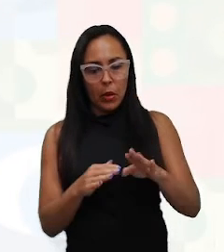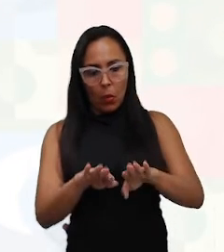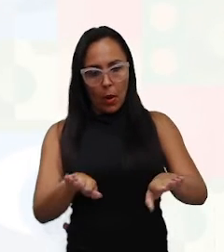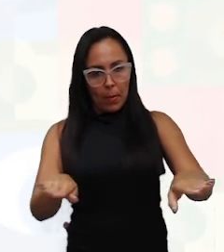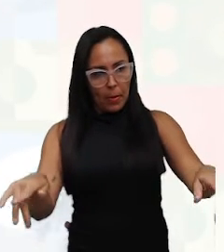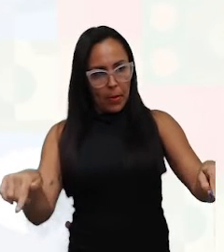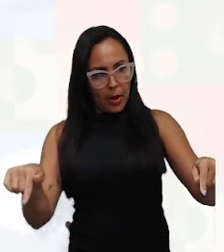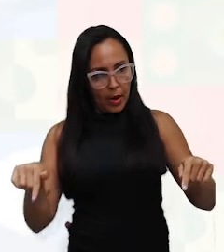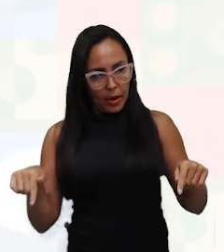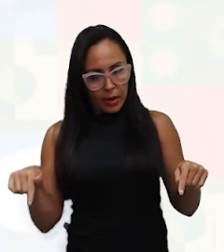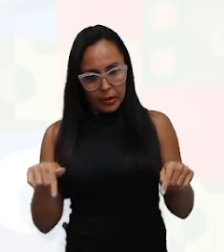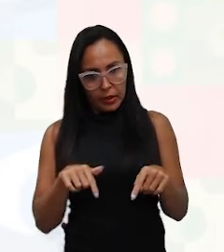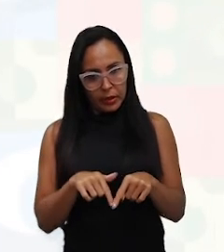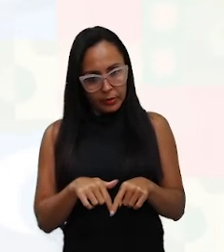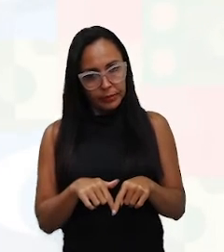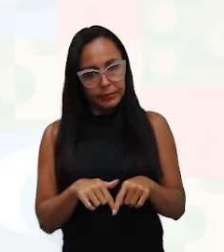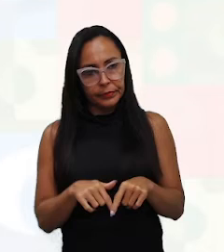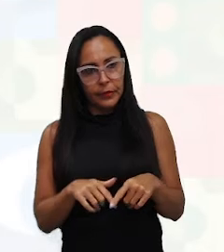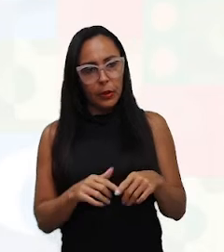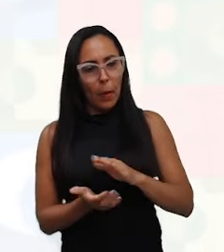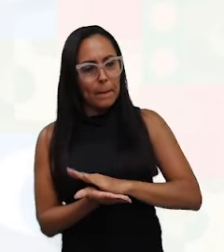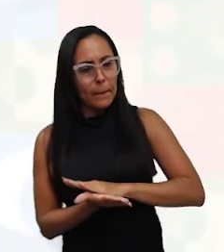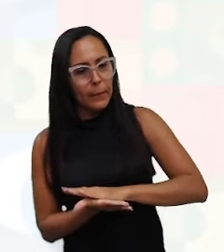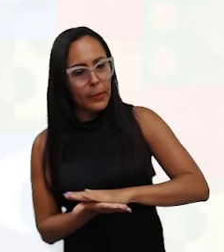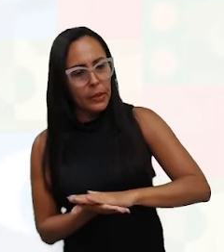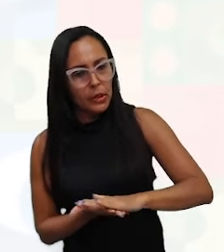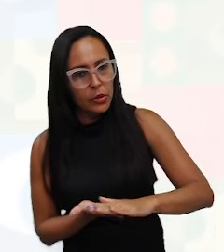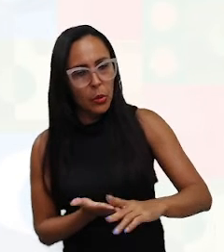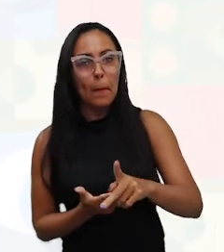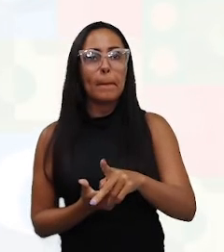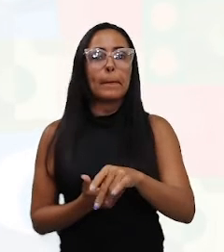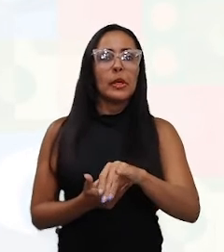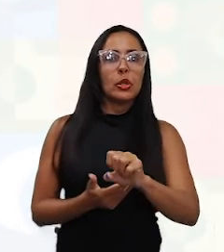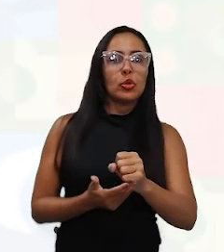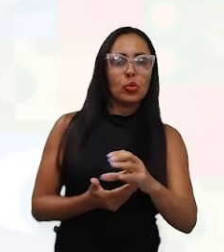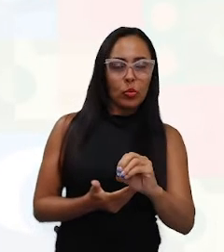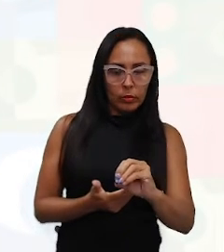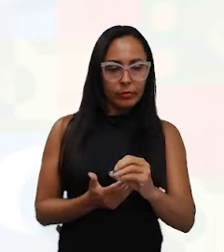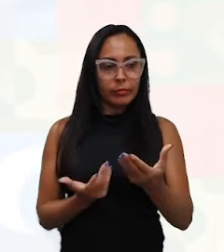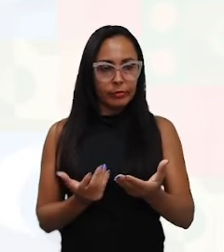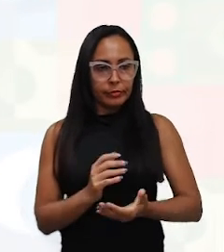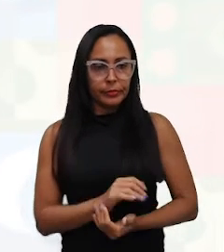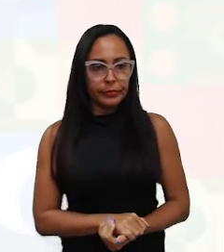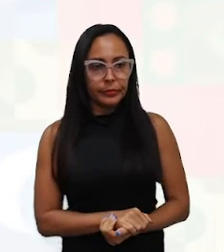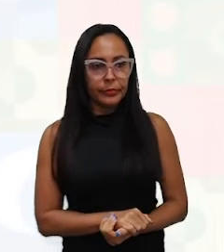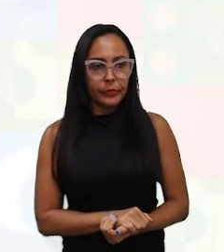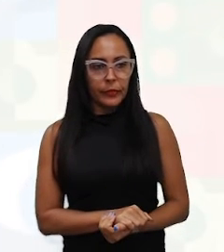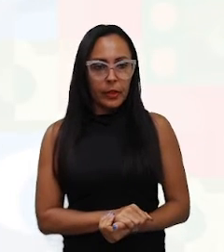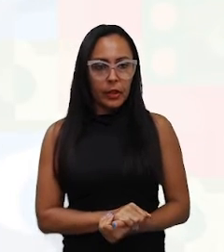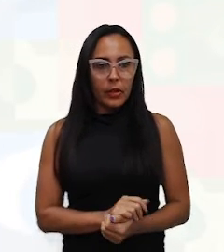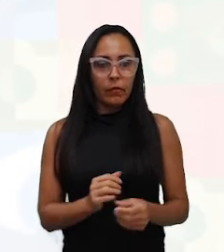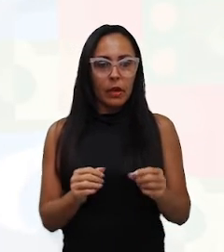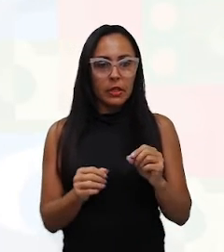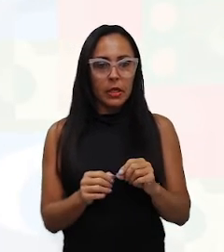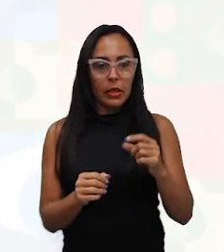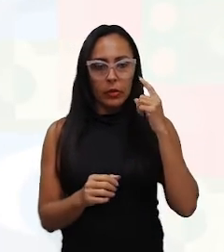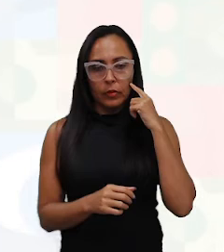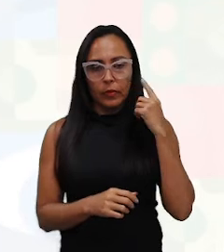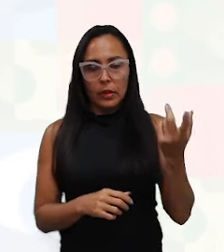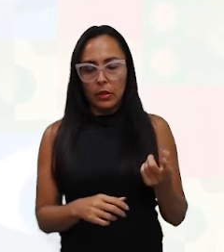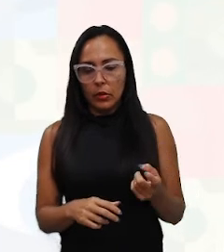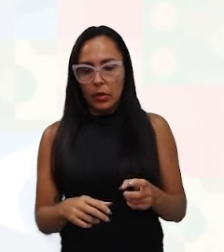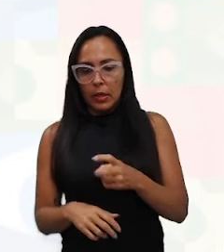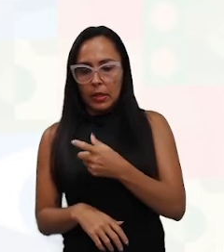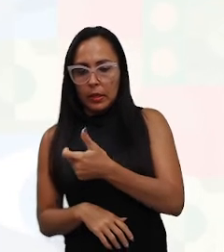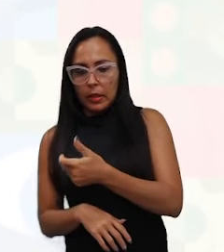piso, né, como se fosse o revestimento, né, o piso, fazendo uma malha de 50 por 50,